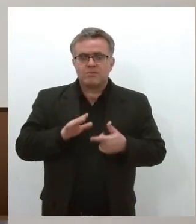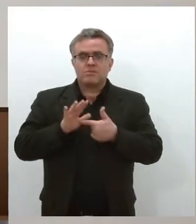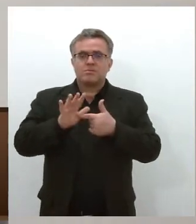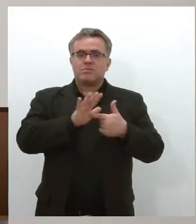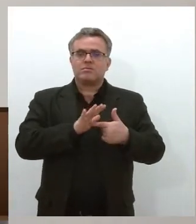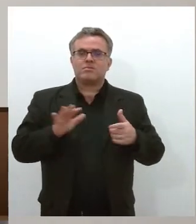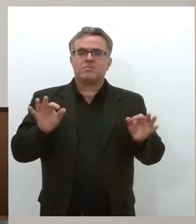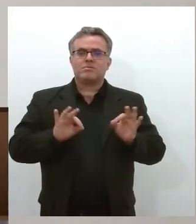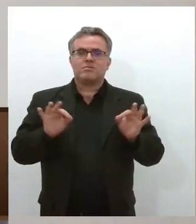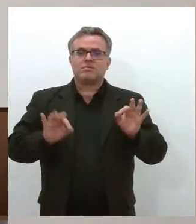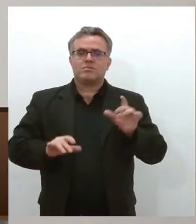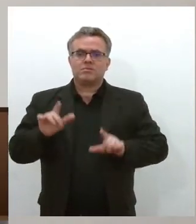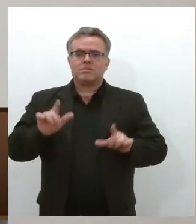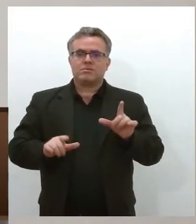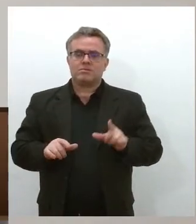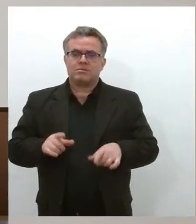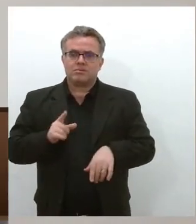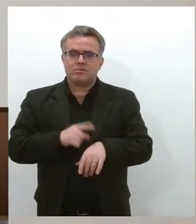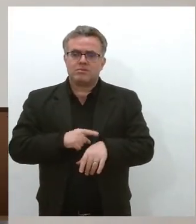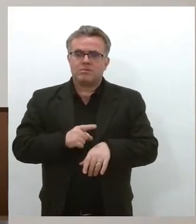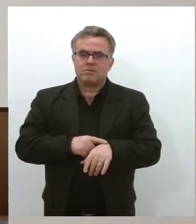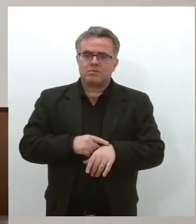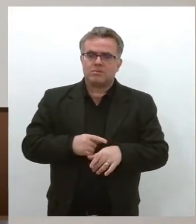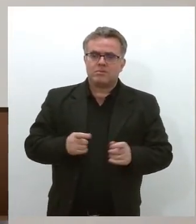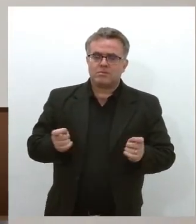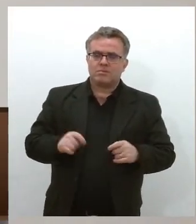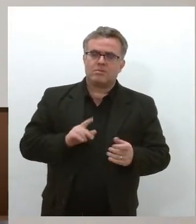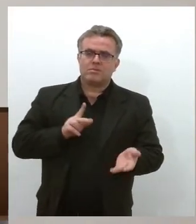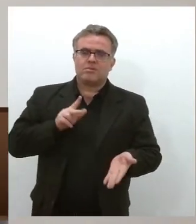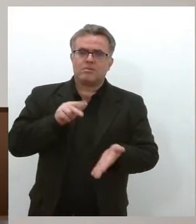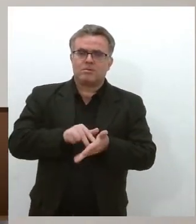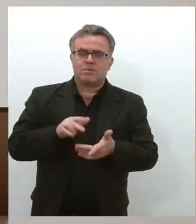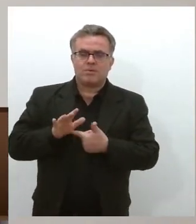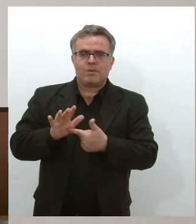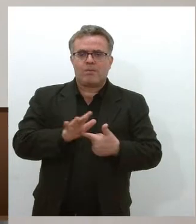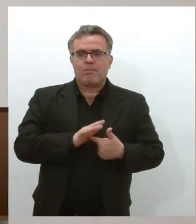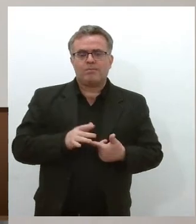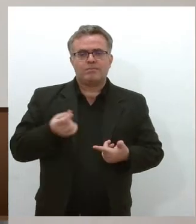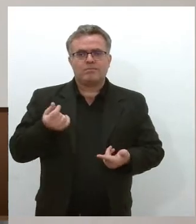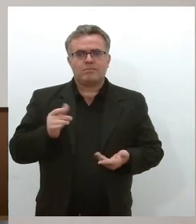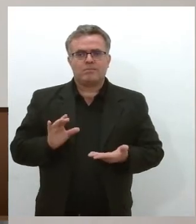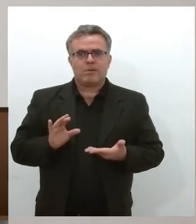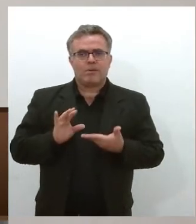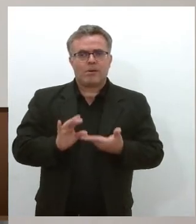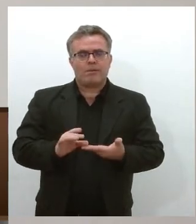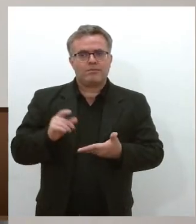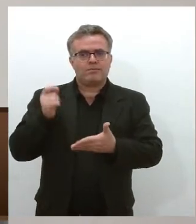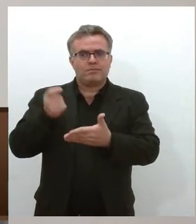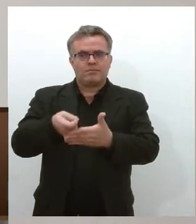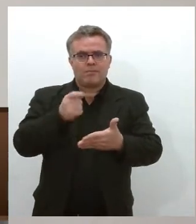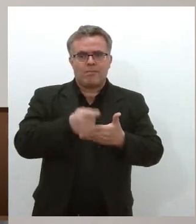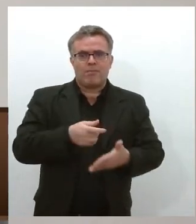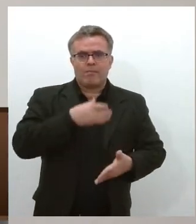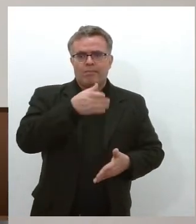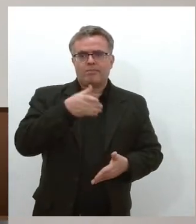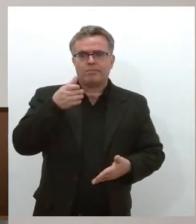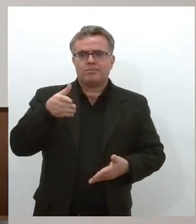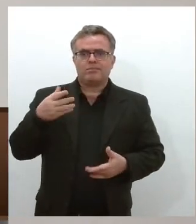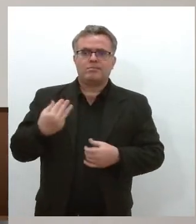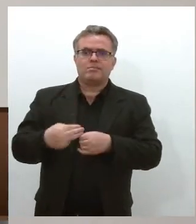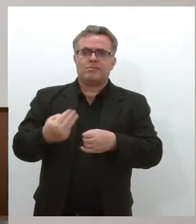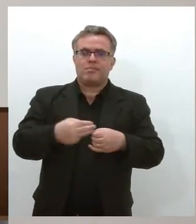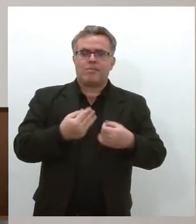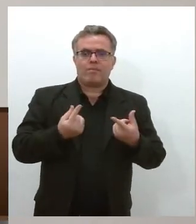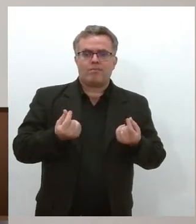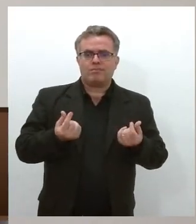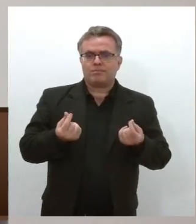TV, elas não têm tempo para se apresentar, elas não têm um recurso para, de fato, viajar várias cidades, vários municípios, elas não